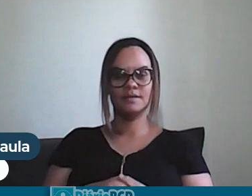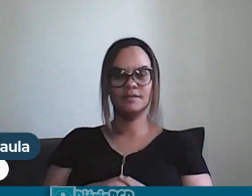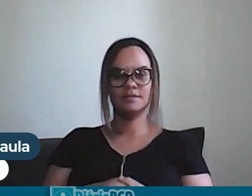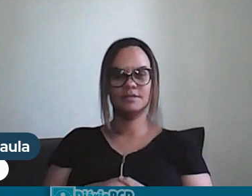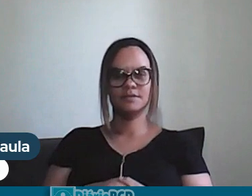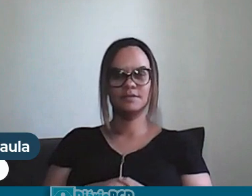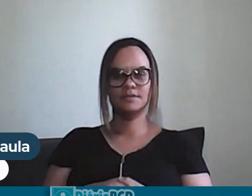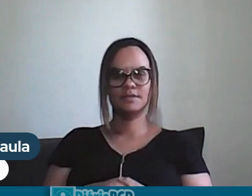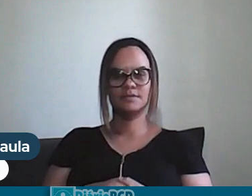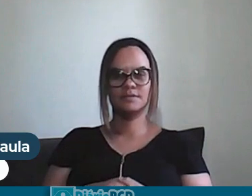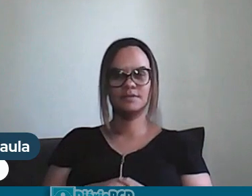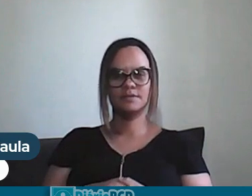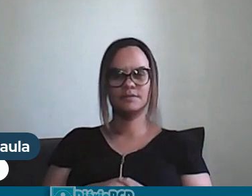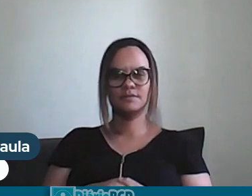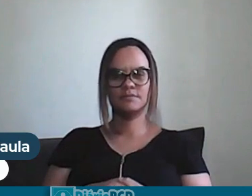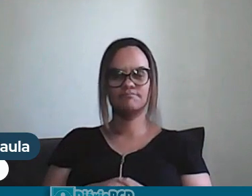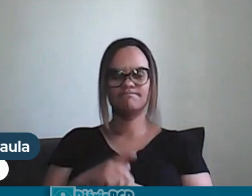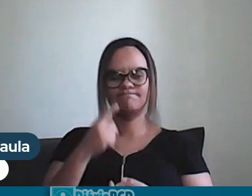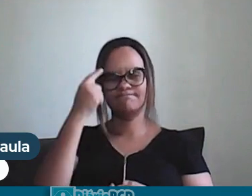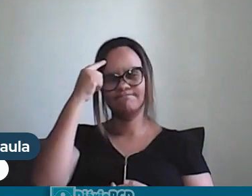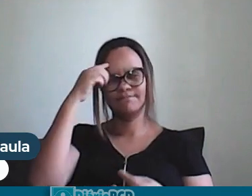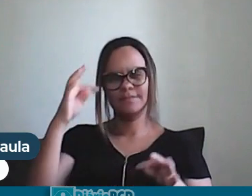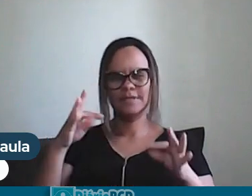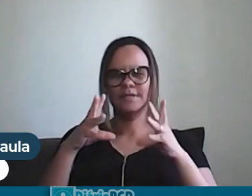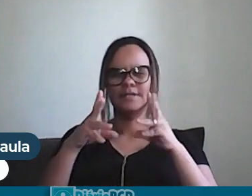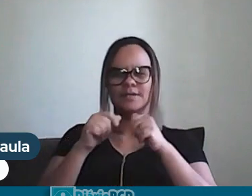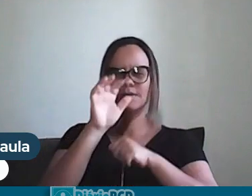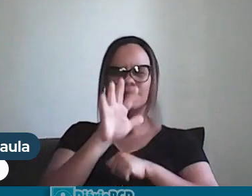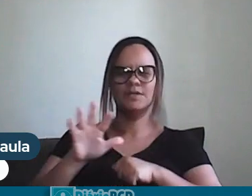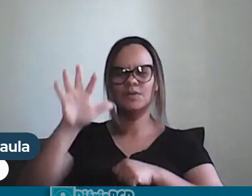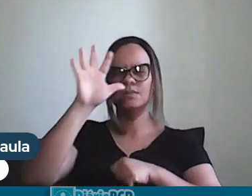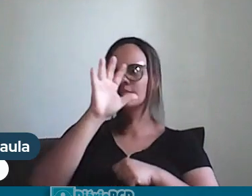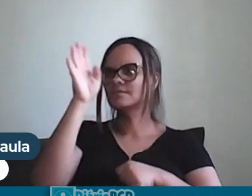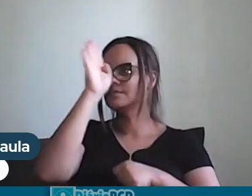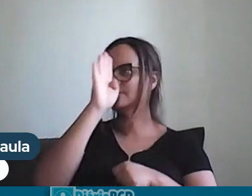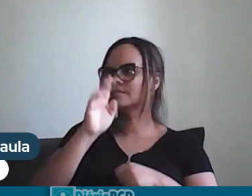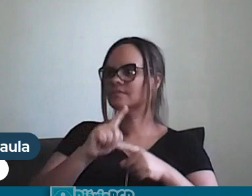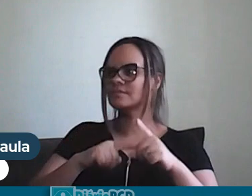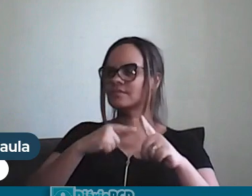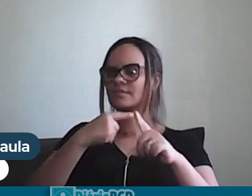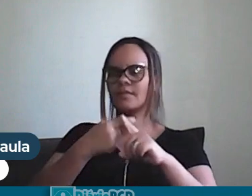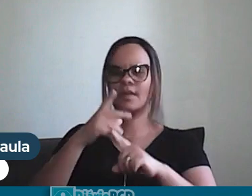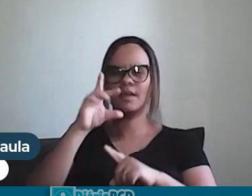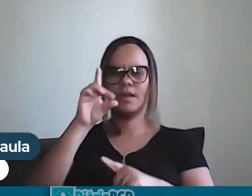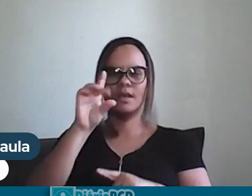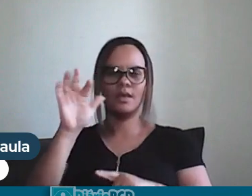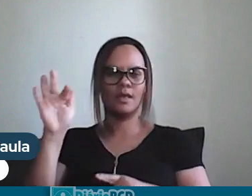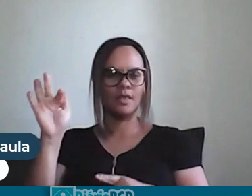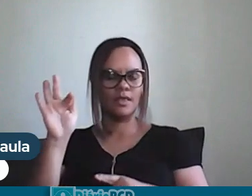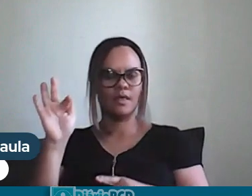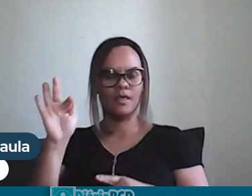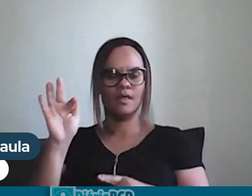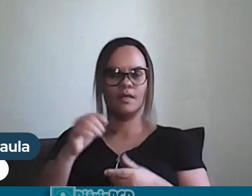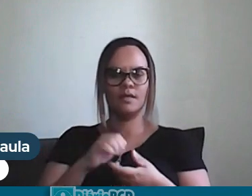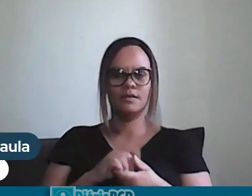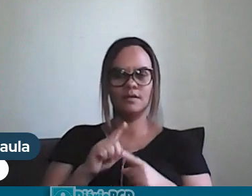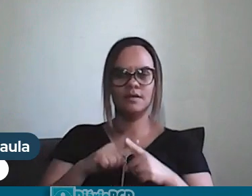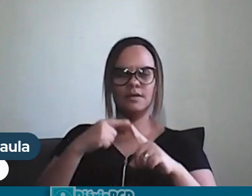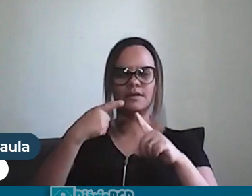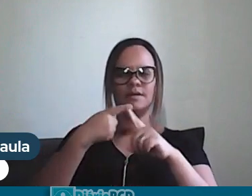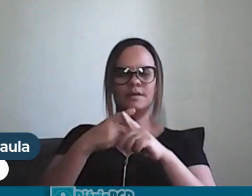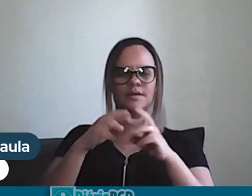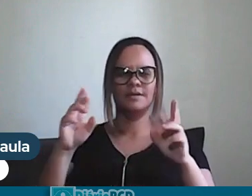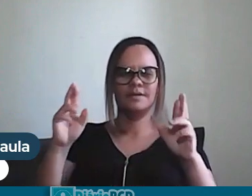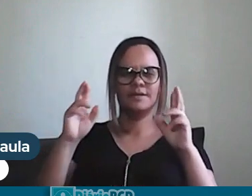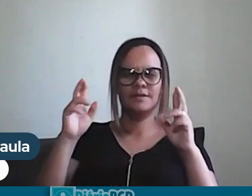senhora, doutora. Eu acho que em todos os estados brasileiros, mais o Distrito Federal, o estado que mais torce